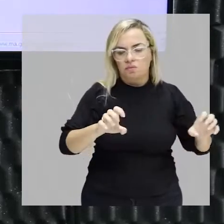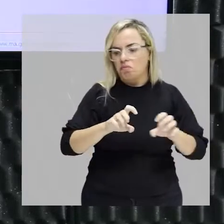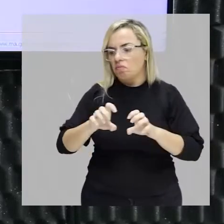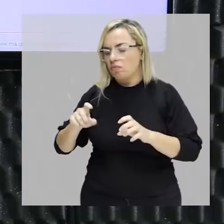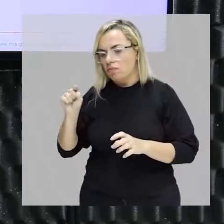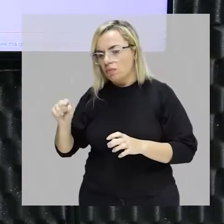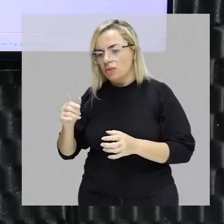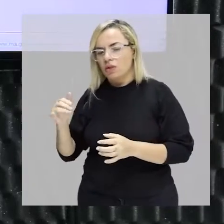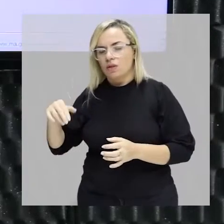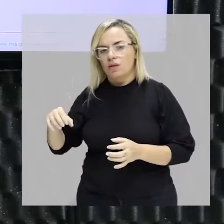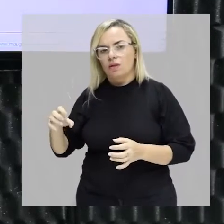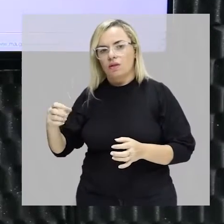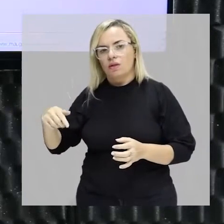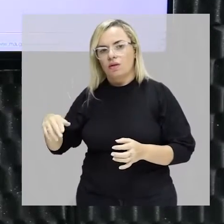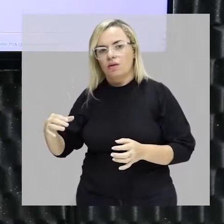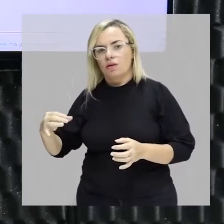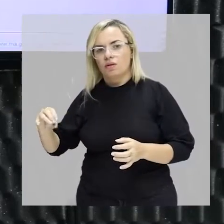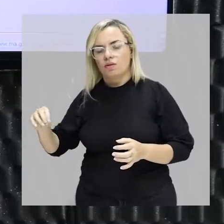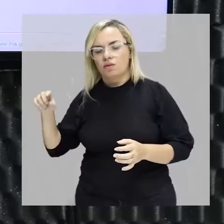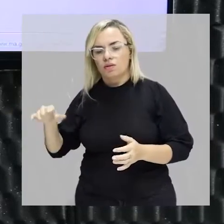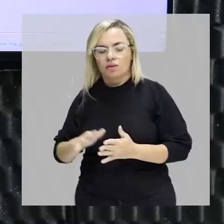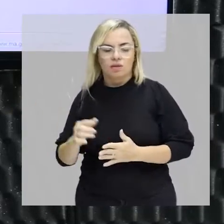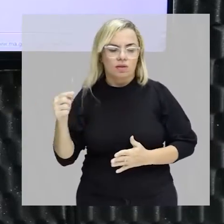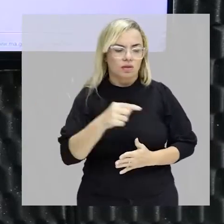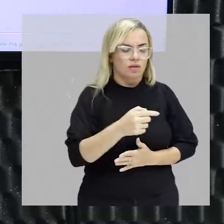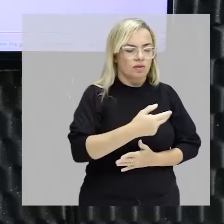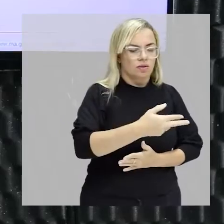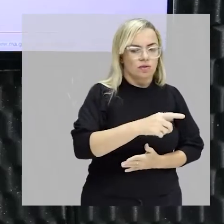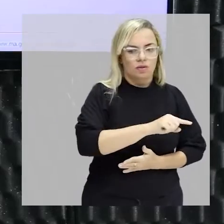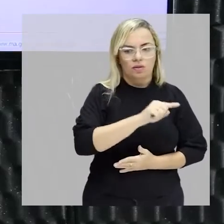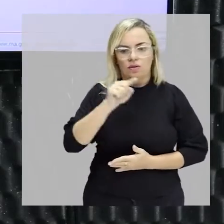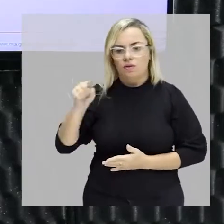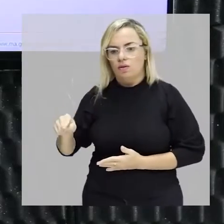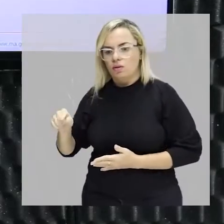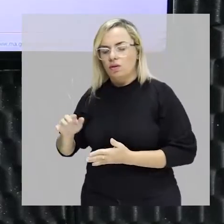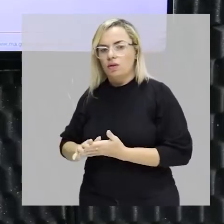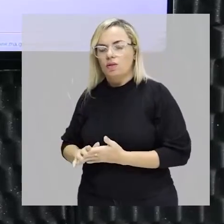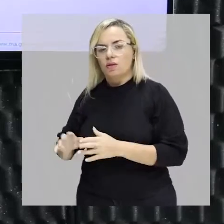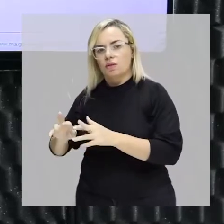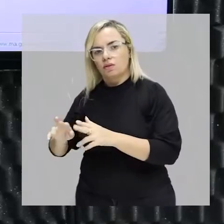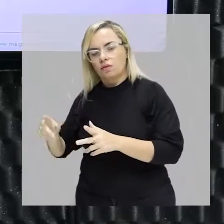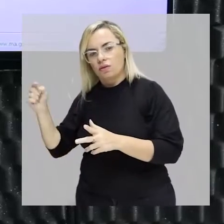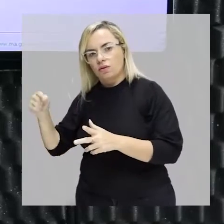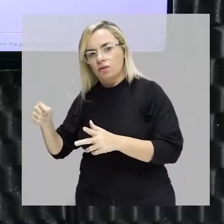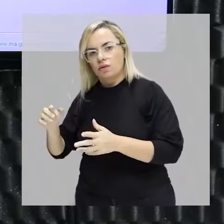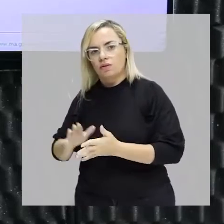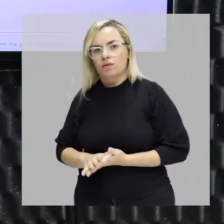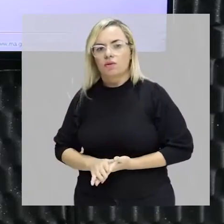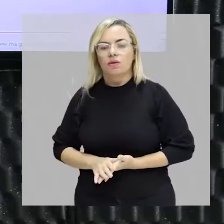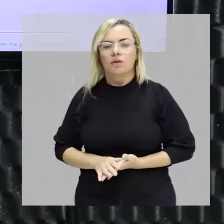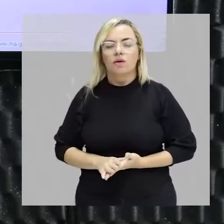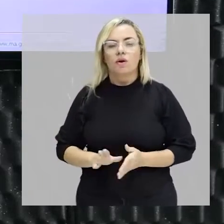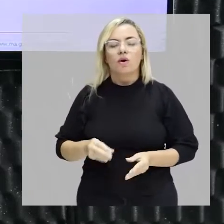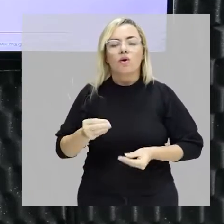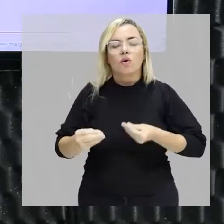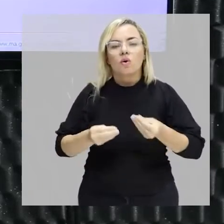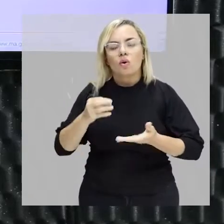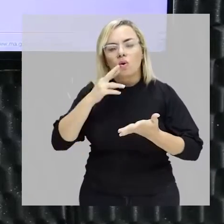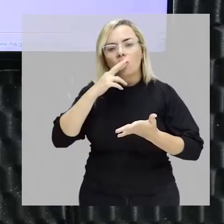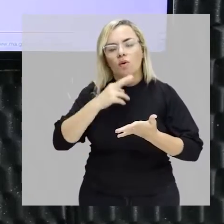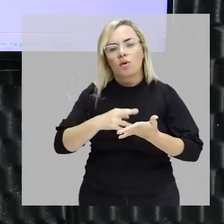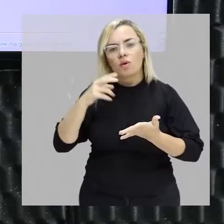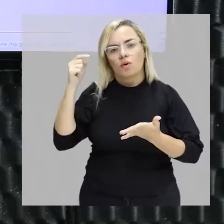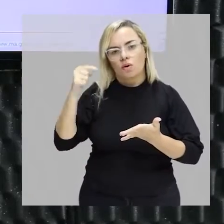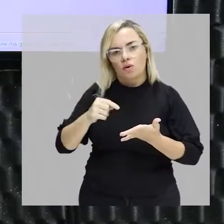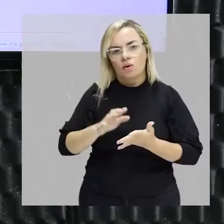porque na equação tu tens uma igualdade, na inequação tu tens uma desigualdade. E o processo de resolução permanece